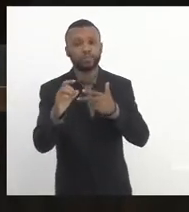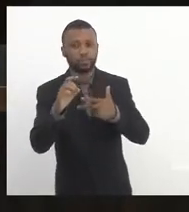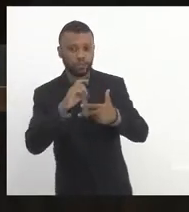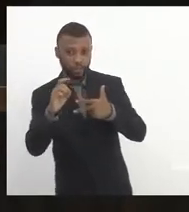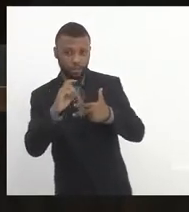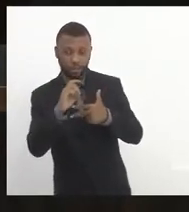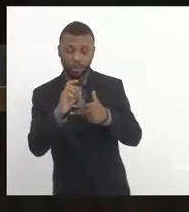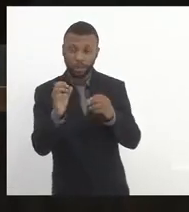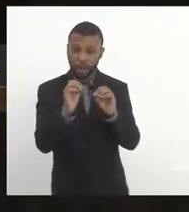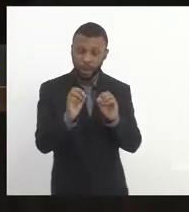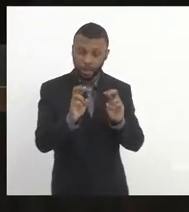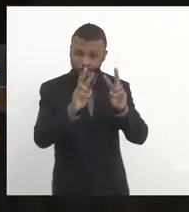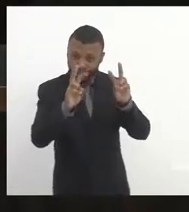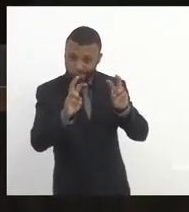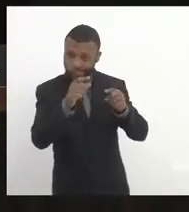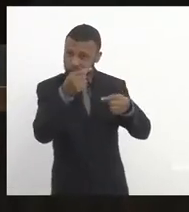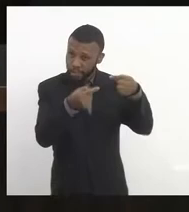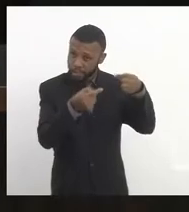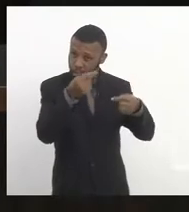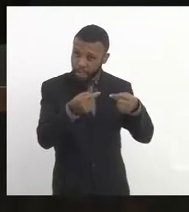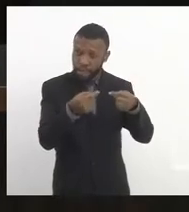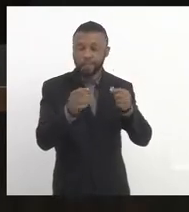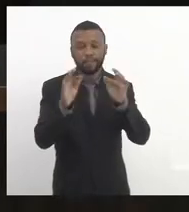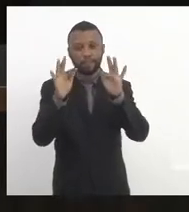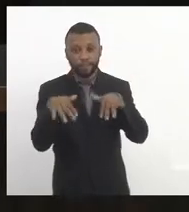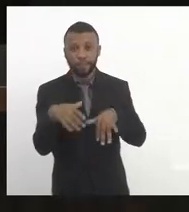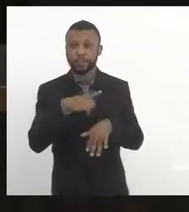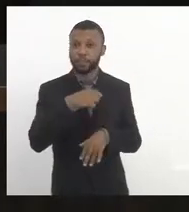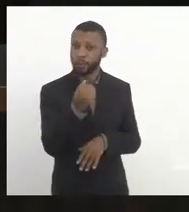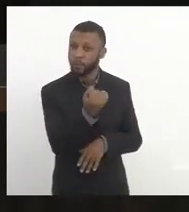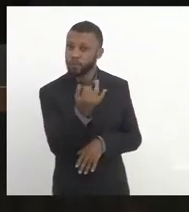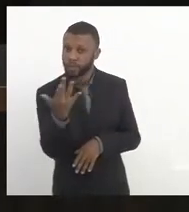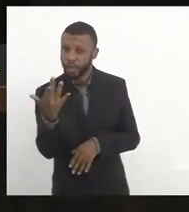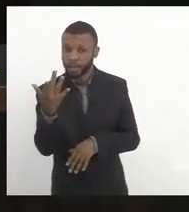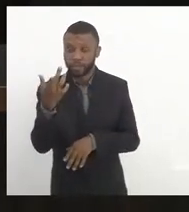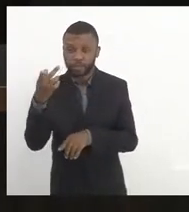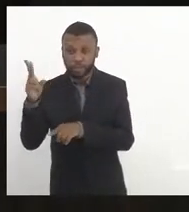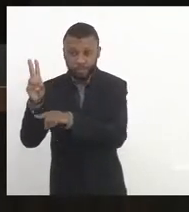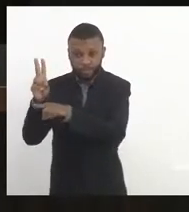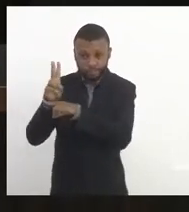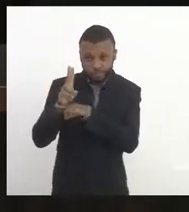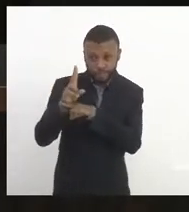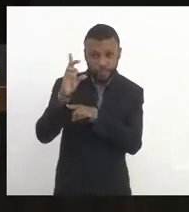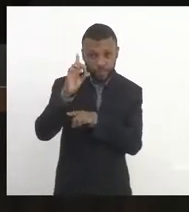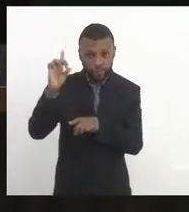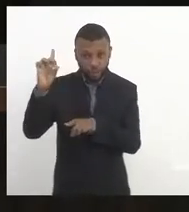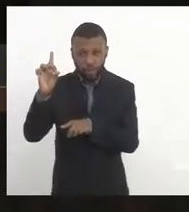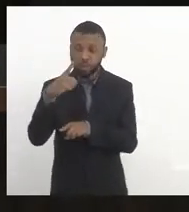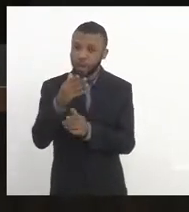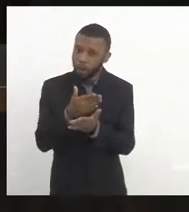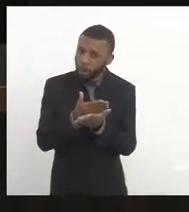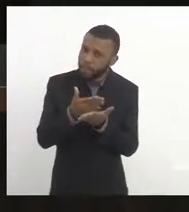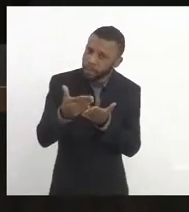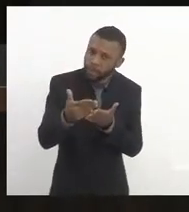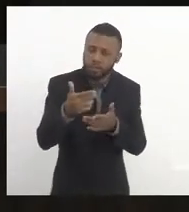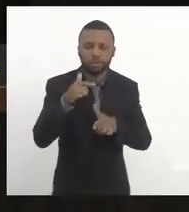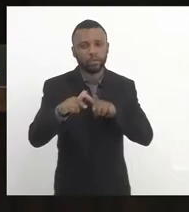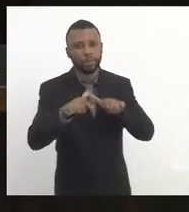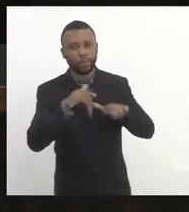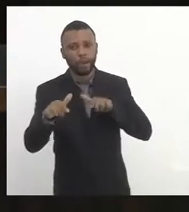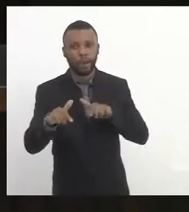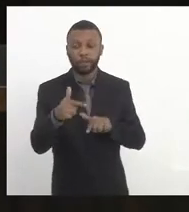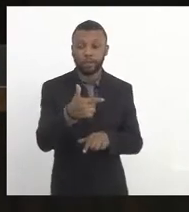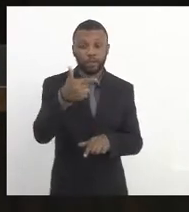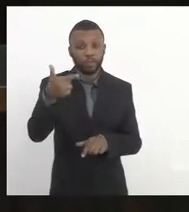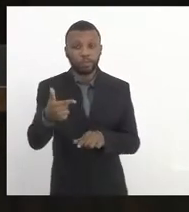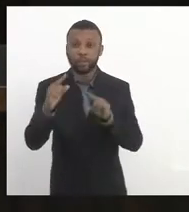sessão extraordinária, mesmo está encerrado. Havendo número legal sobre a proteção de Deus, iniciamos os nossos trabalhos. Está aberta a segunda sessão